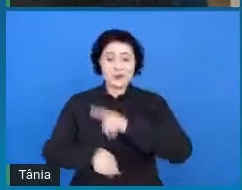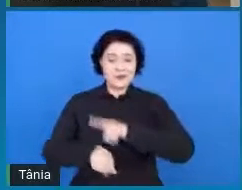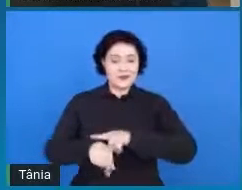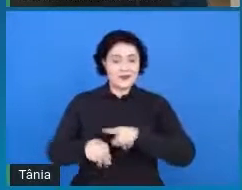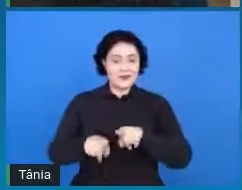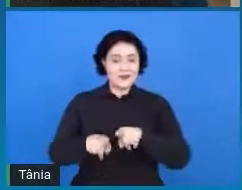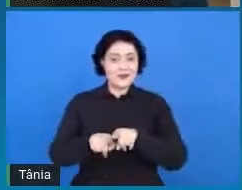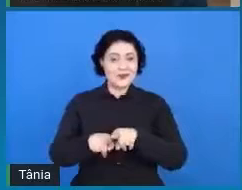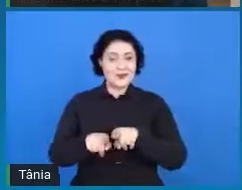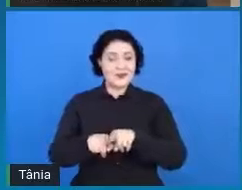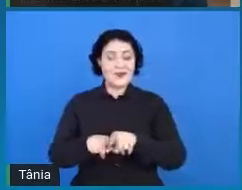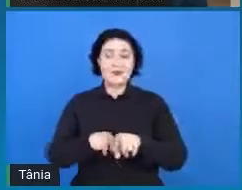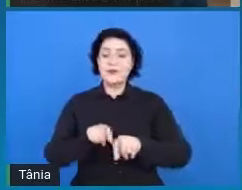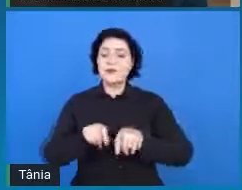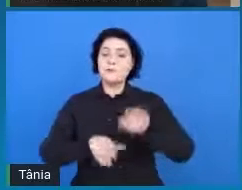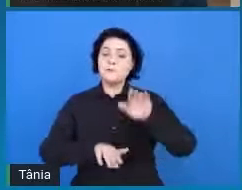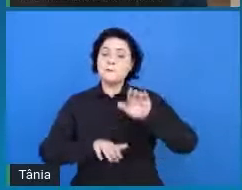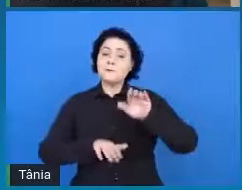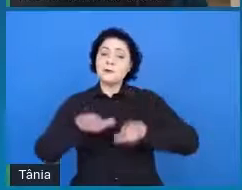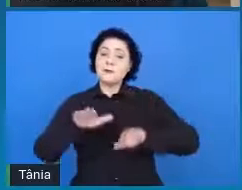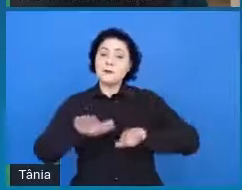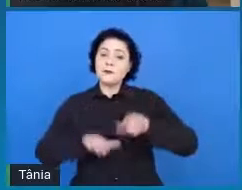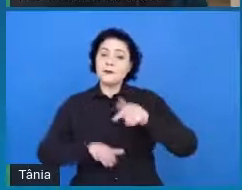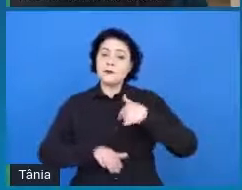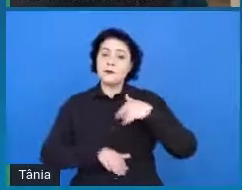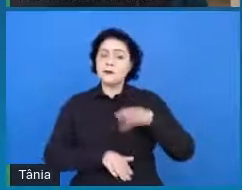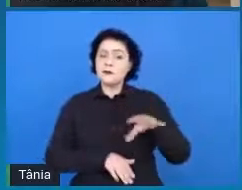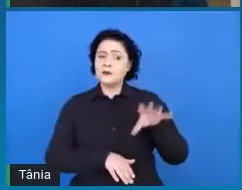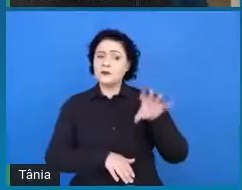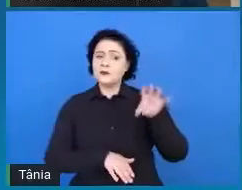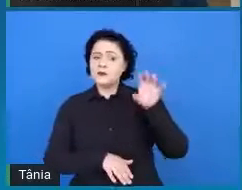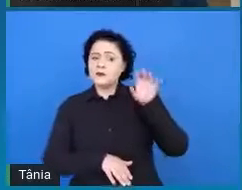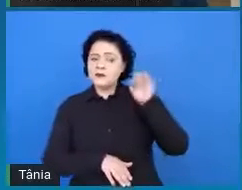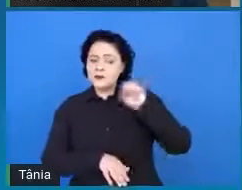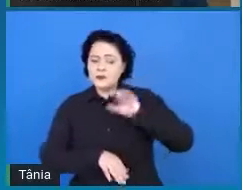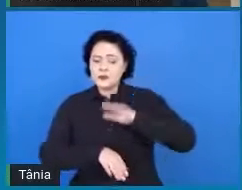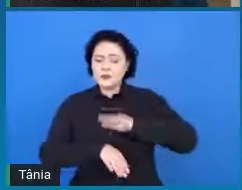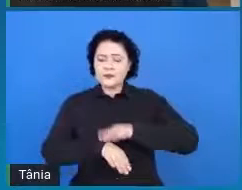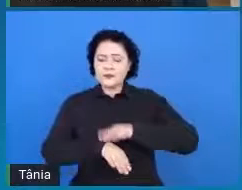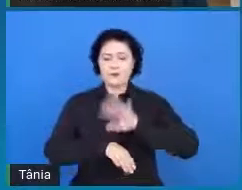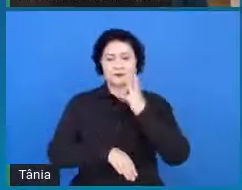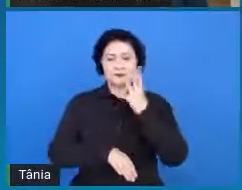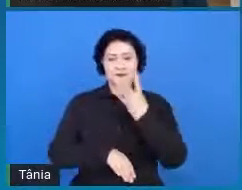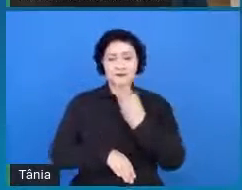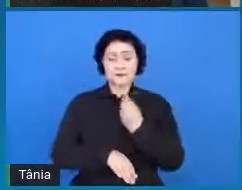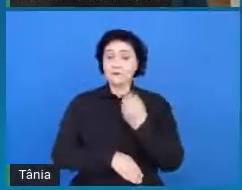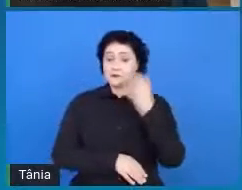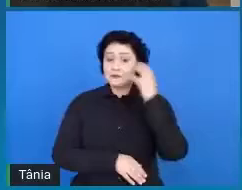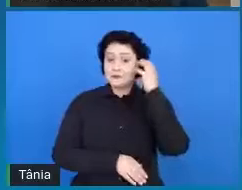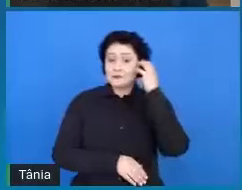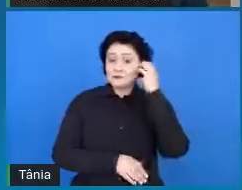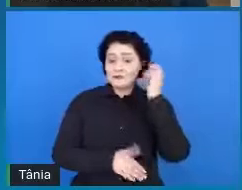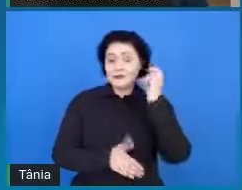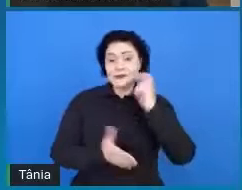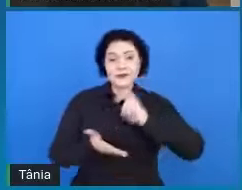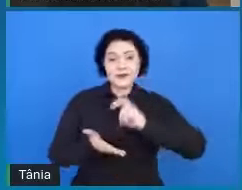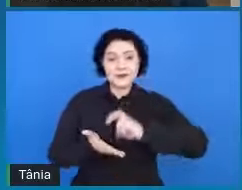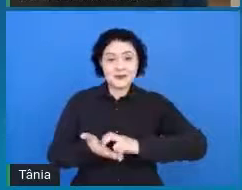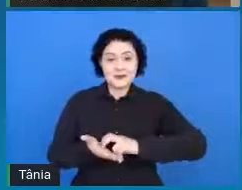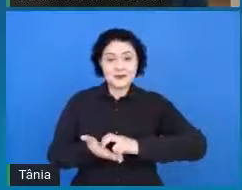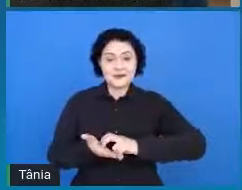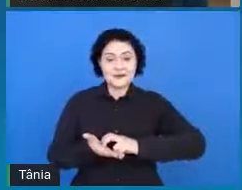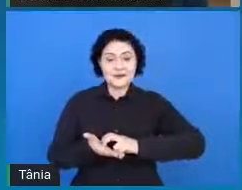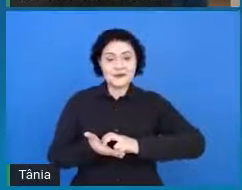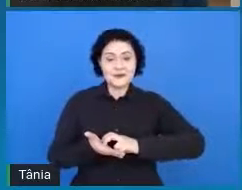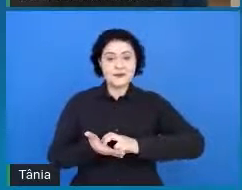então que às vezes ouço Um Momento Espírita pelo rádio pela manhã Não vimos